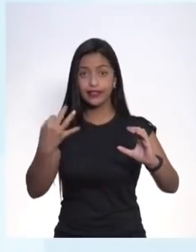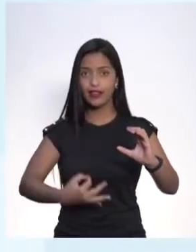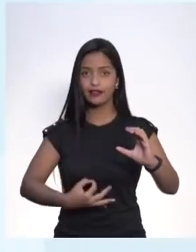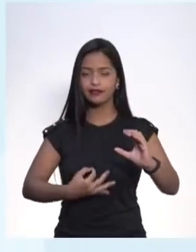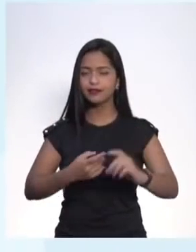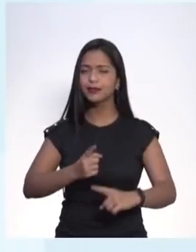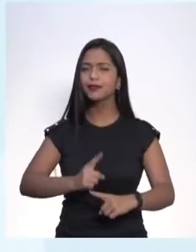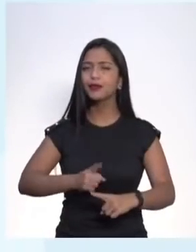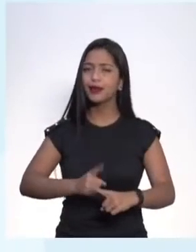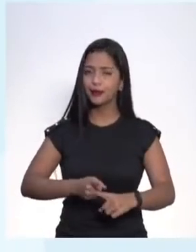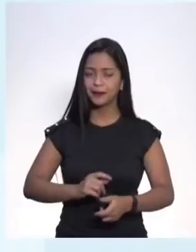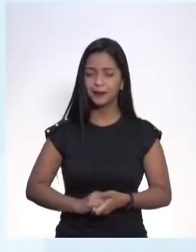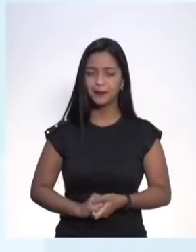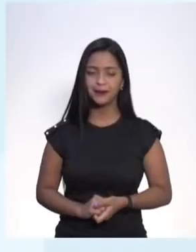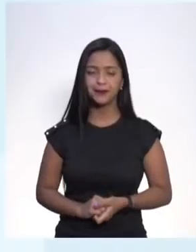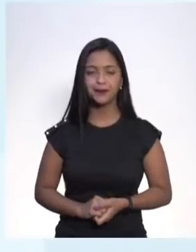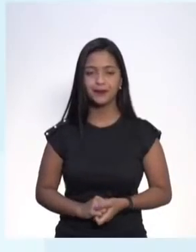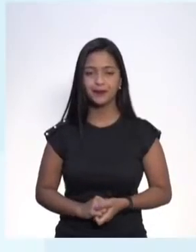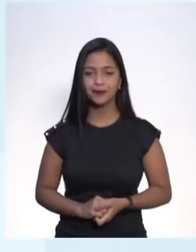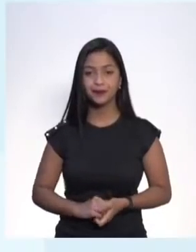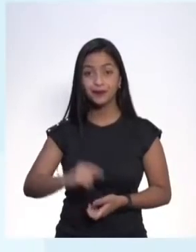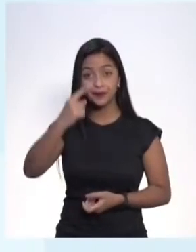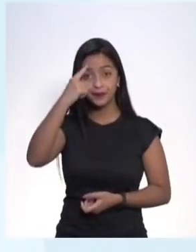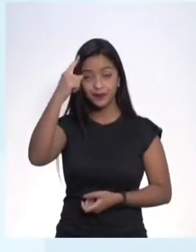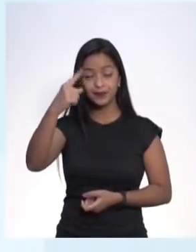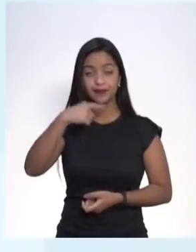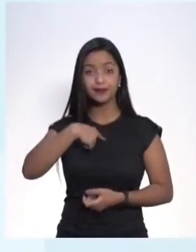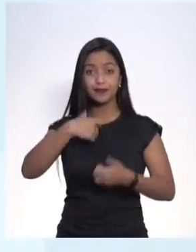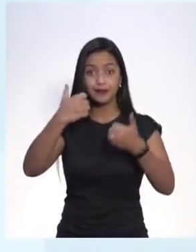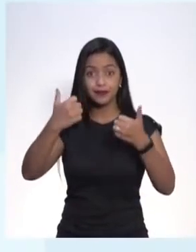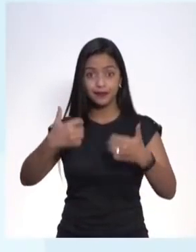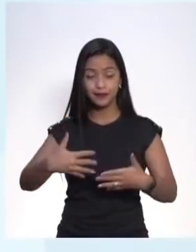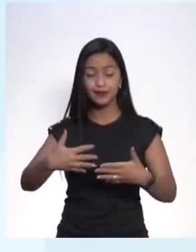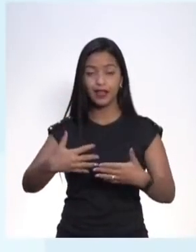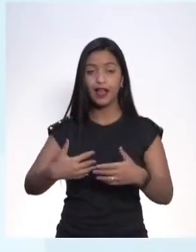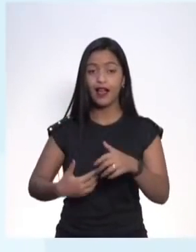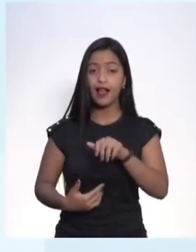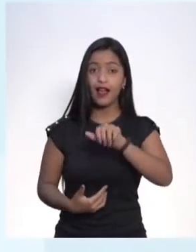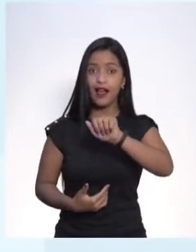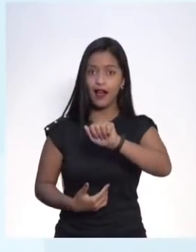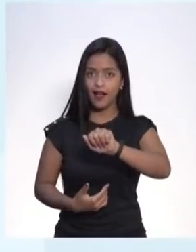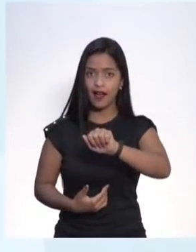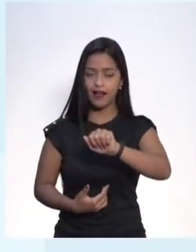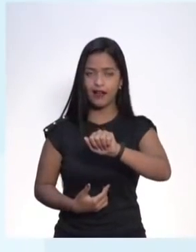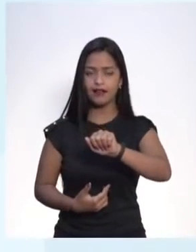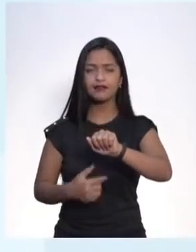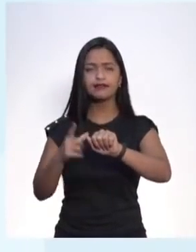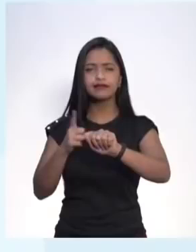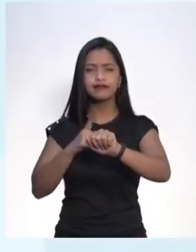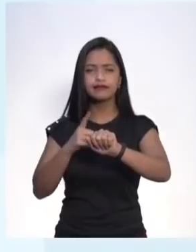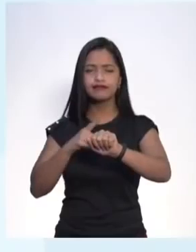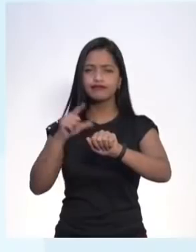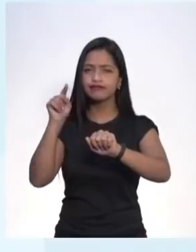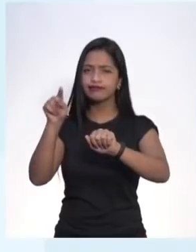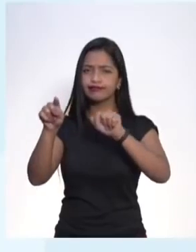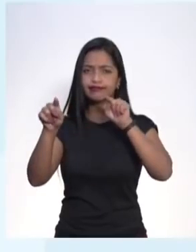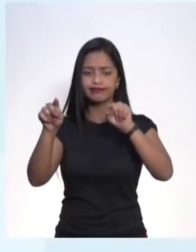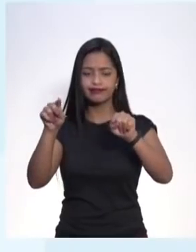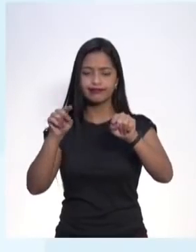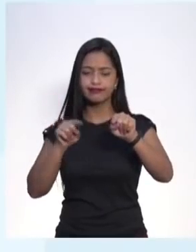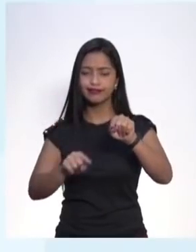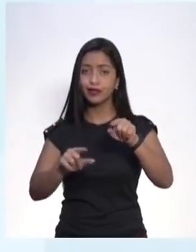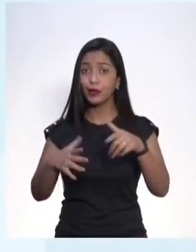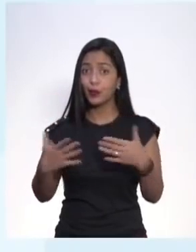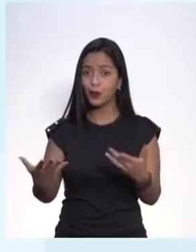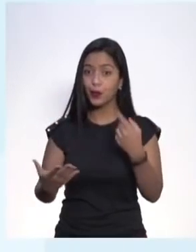C. Vou tentar ver os pares ordenados do polígono A, né, desse triângulo. Então se eu observar, eu vou